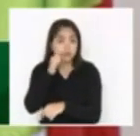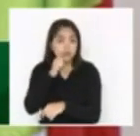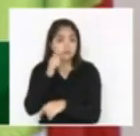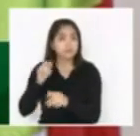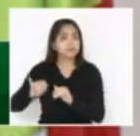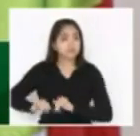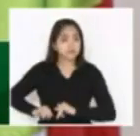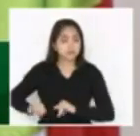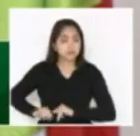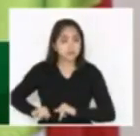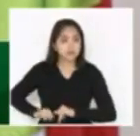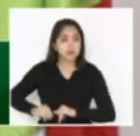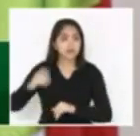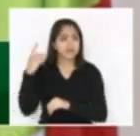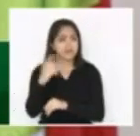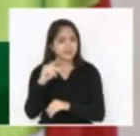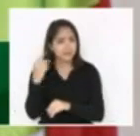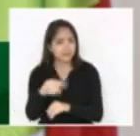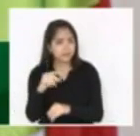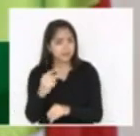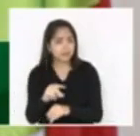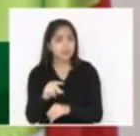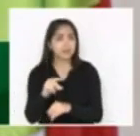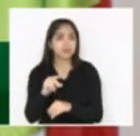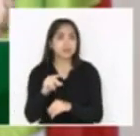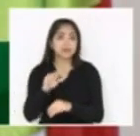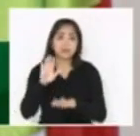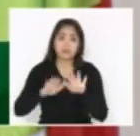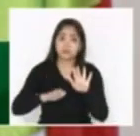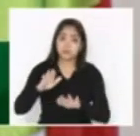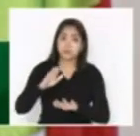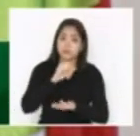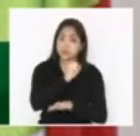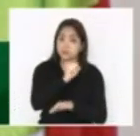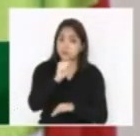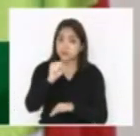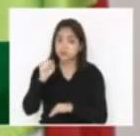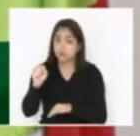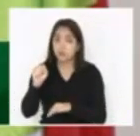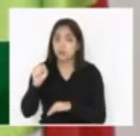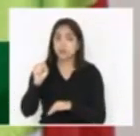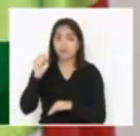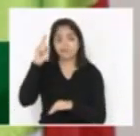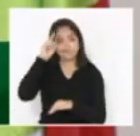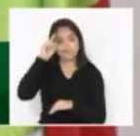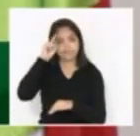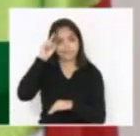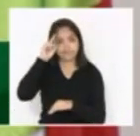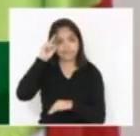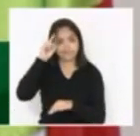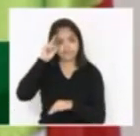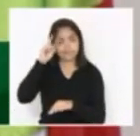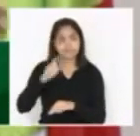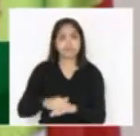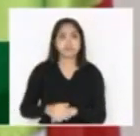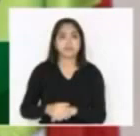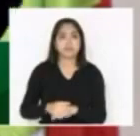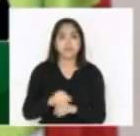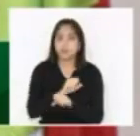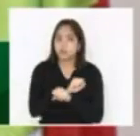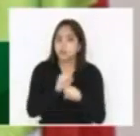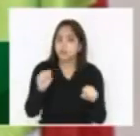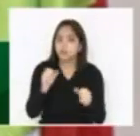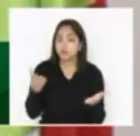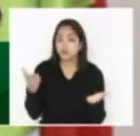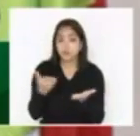são agredidas e até mortas, assassinadas no dia a dia. Não é mais possível, no dia de